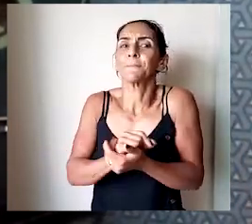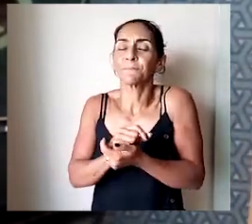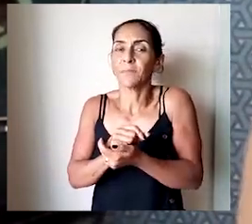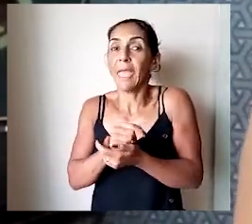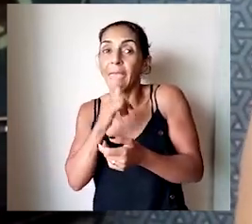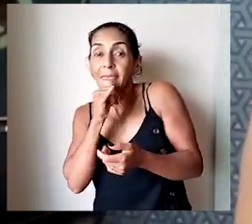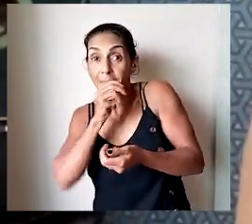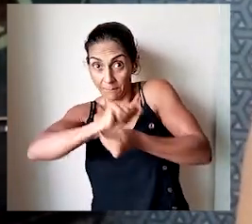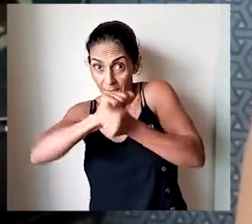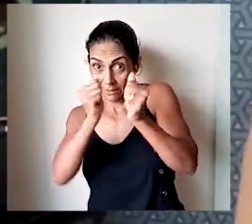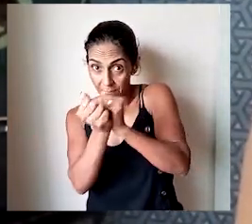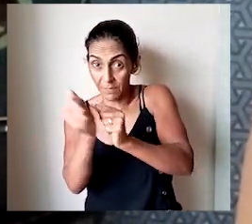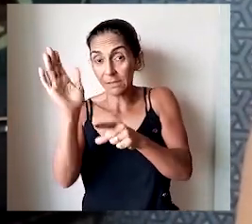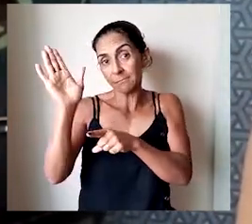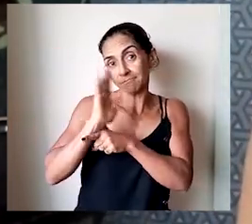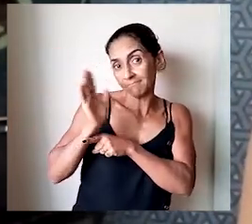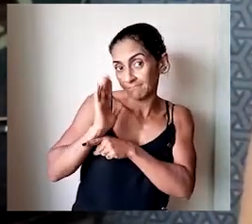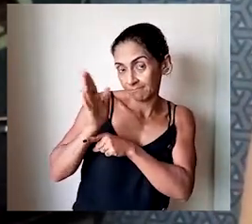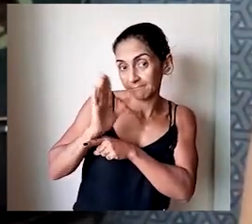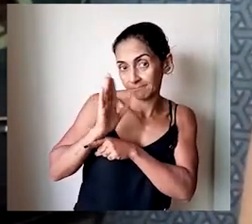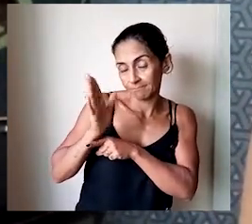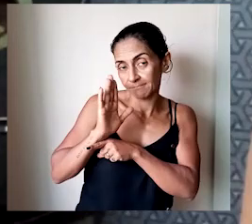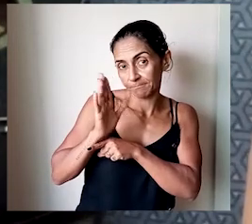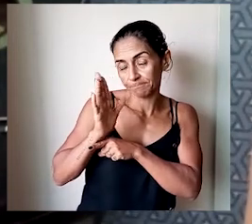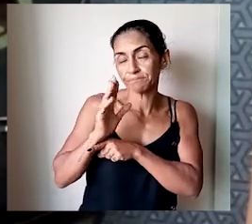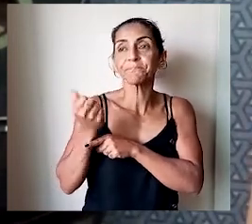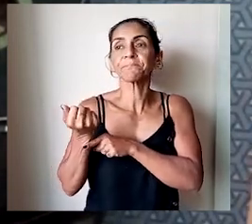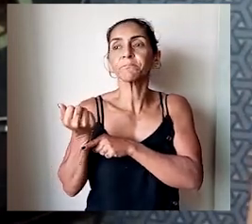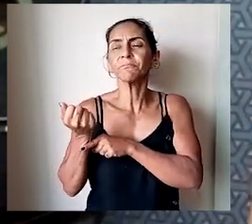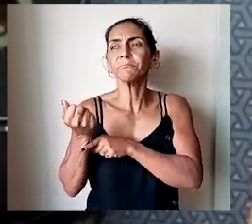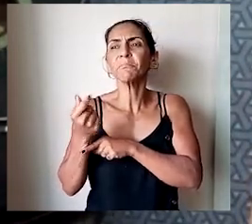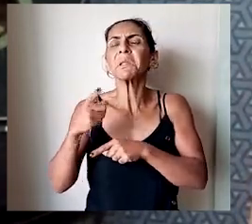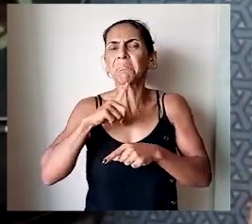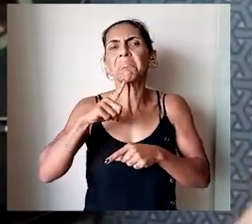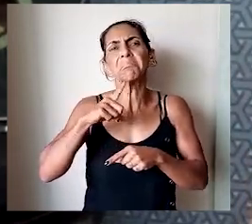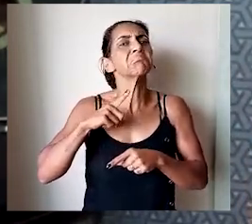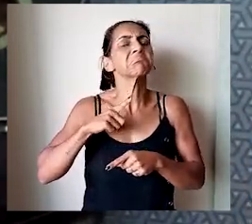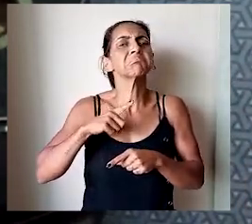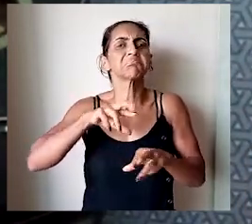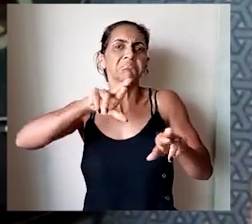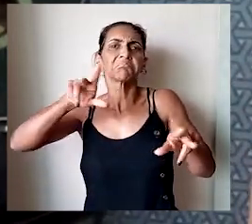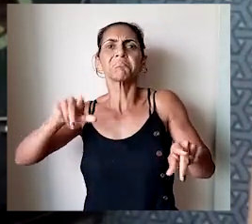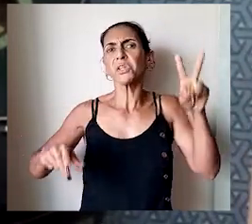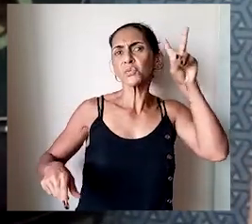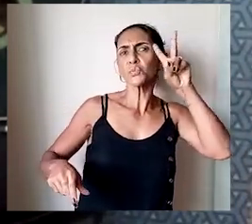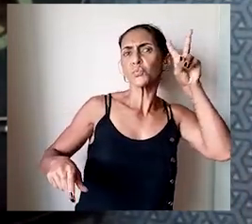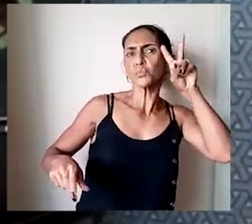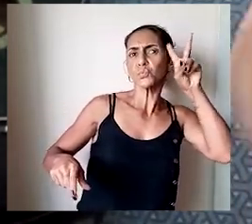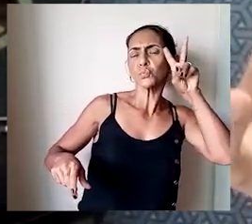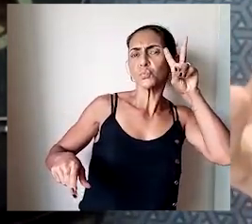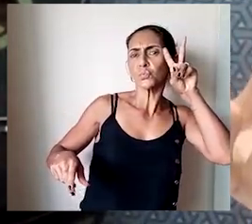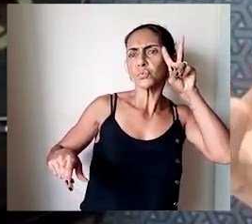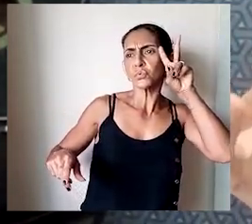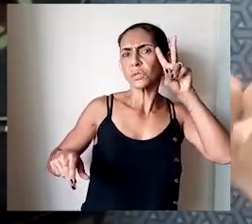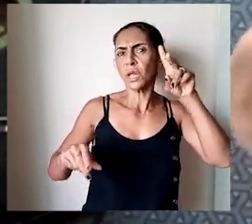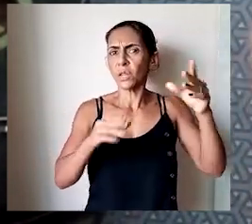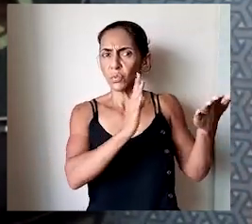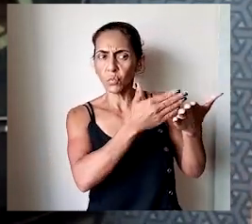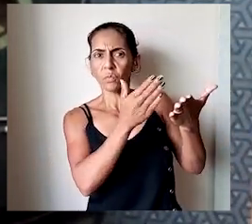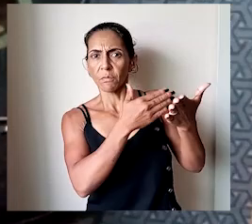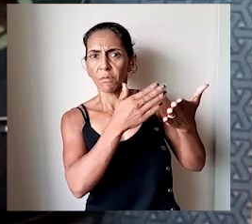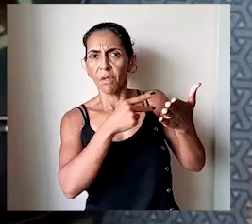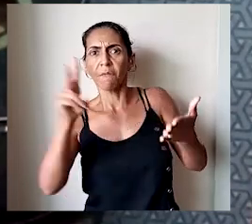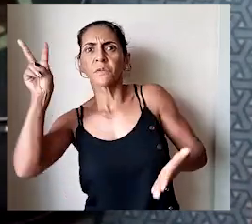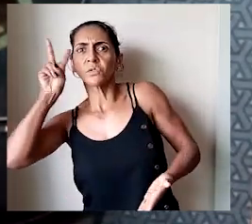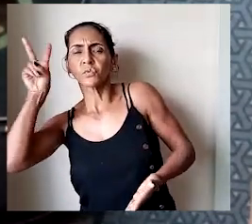adaptação para o cinema, é muito comum acontecer de ter aí algumas variações entre a história do livro e a história do filme.